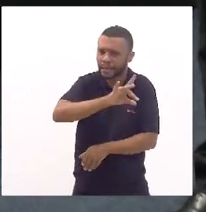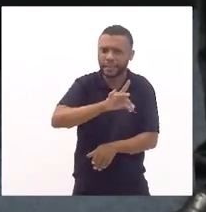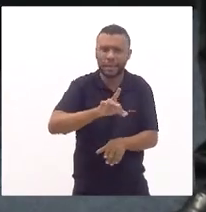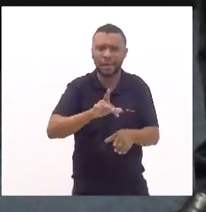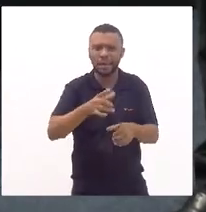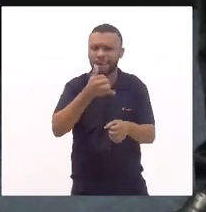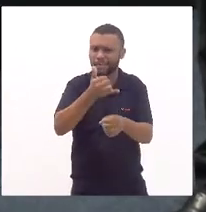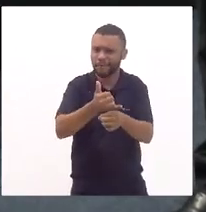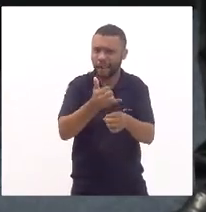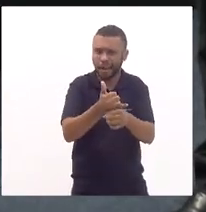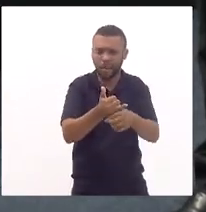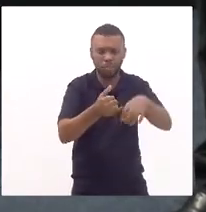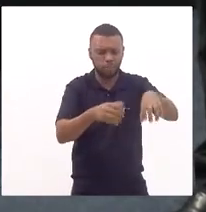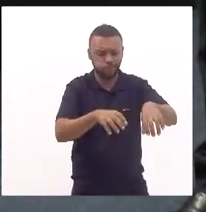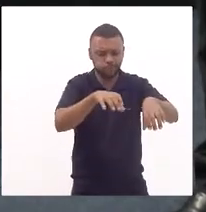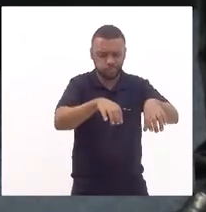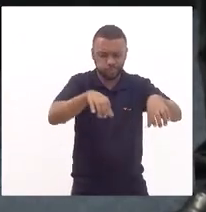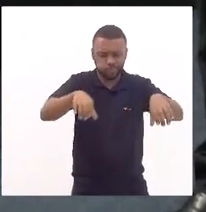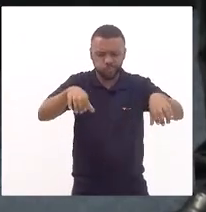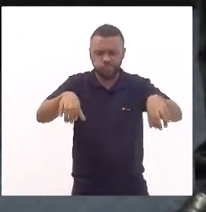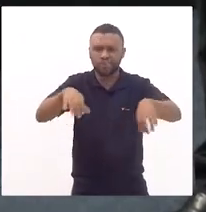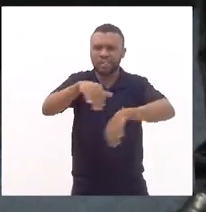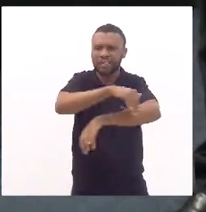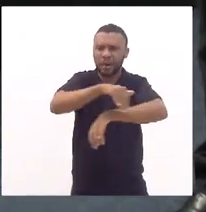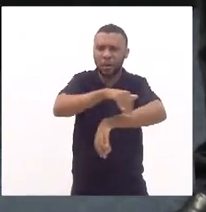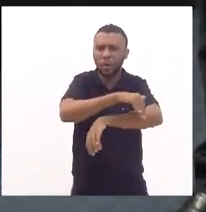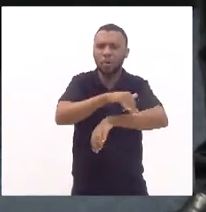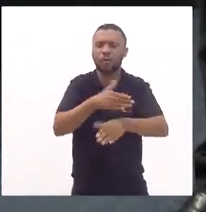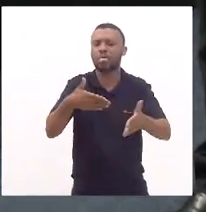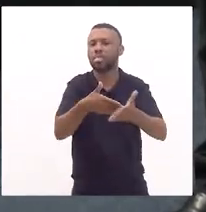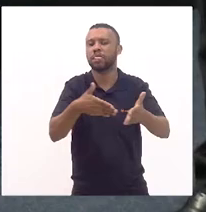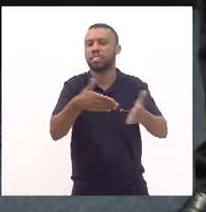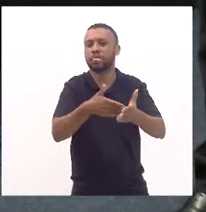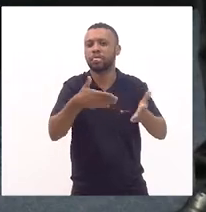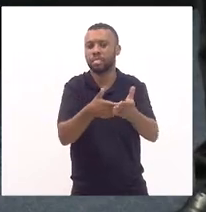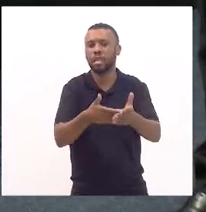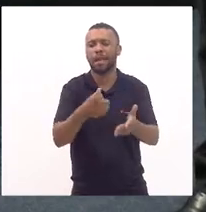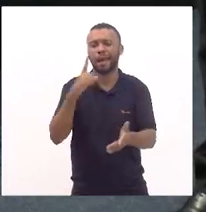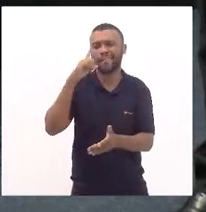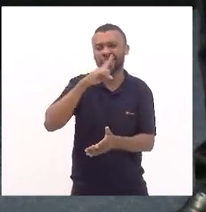avançando em cada rua e a ineficiência, porque uma coisa é fato.